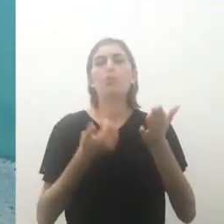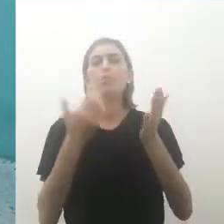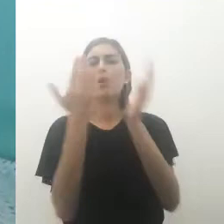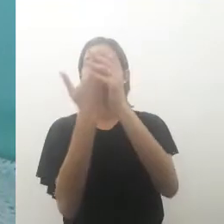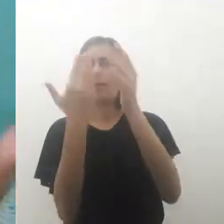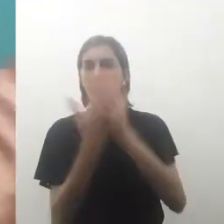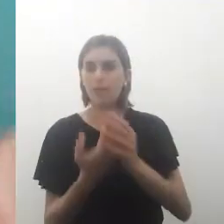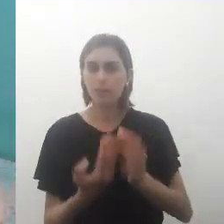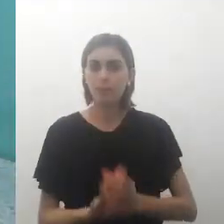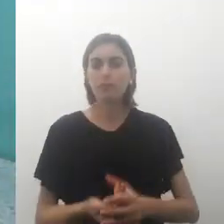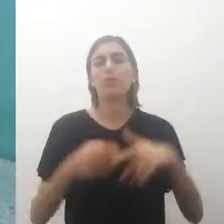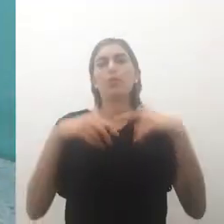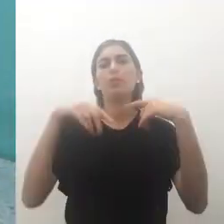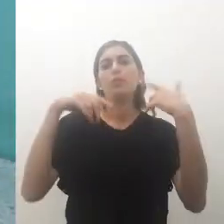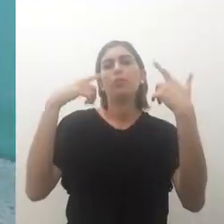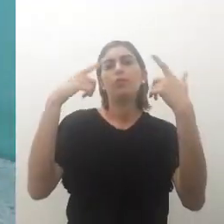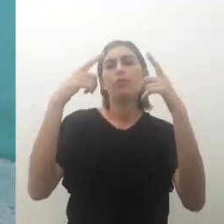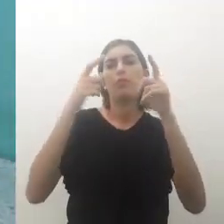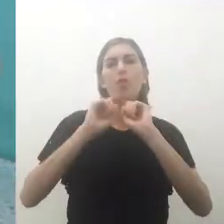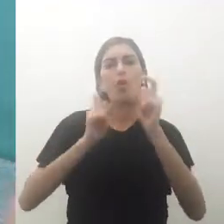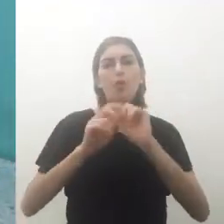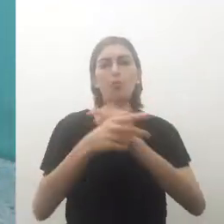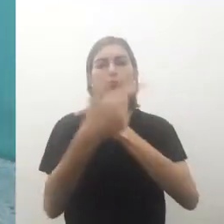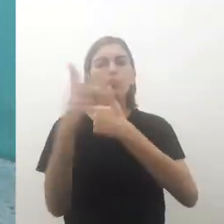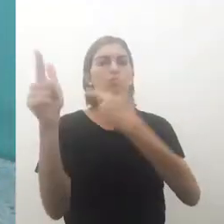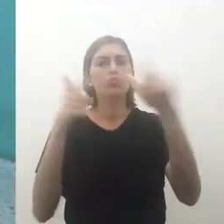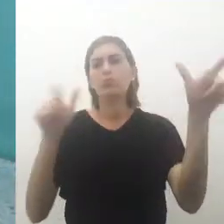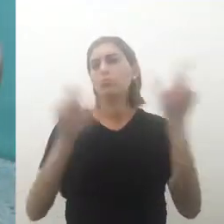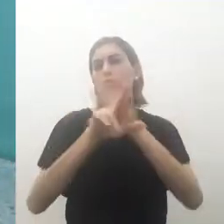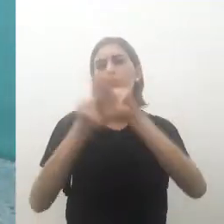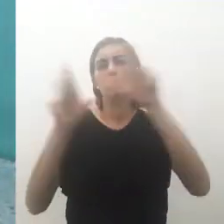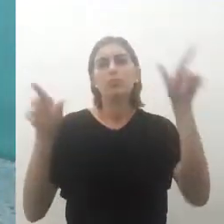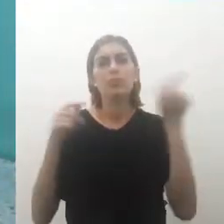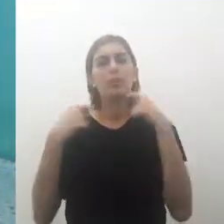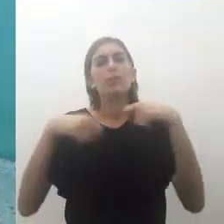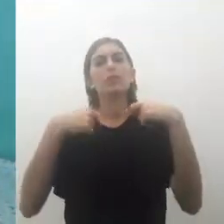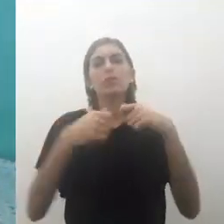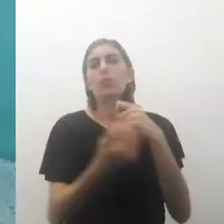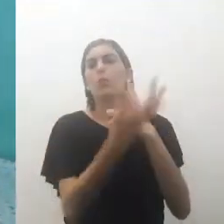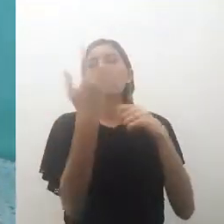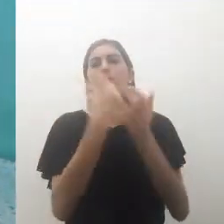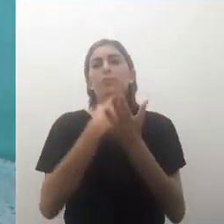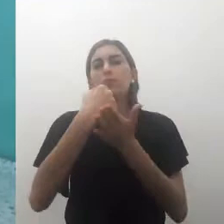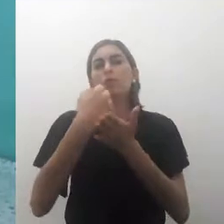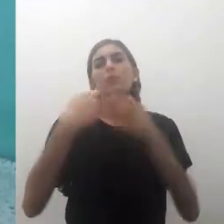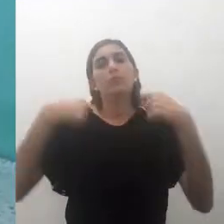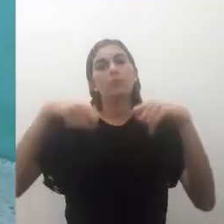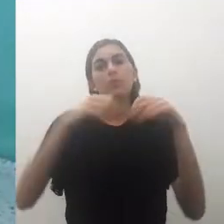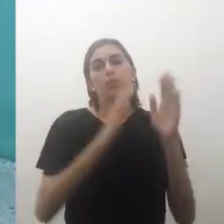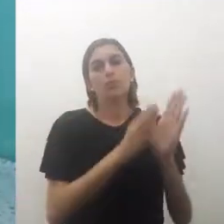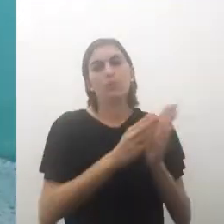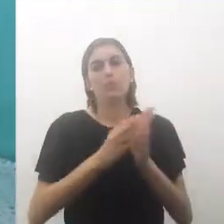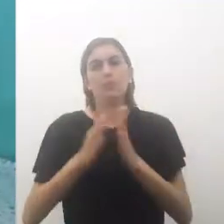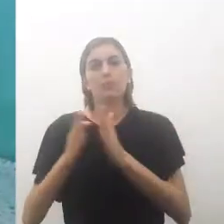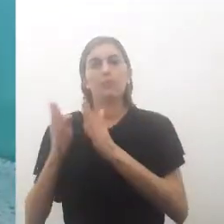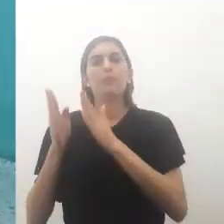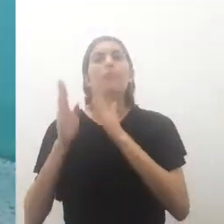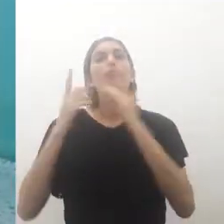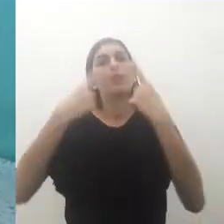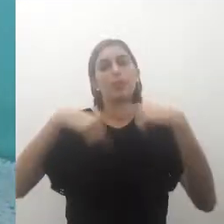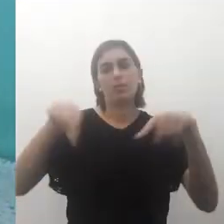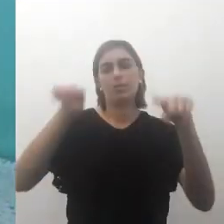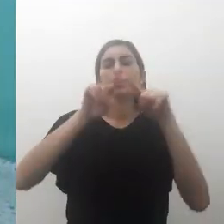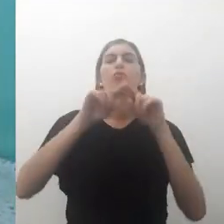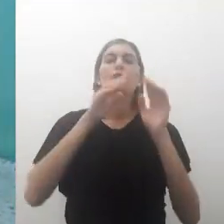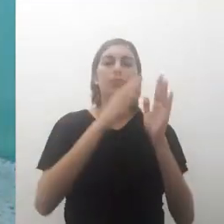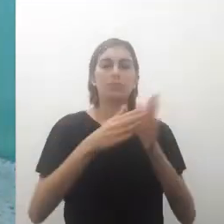escritórios, arquivos, fóruns ou outros locais que demandam uma quantidade de documentos que precisam de